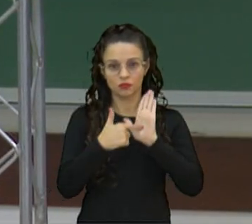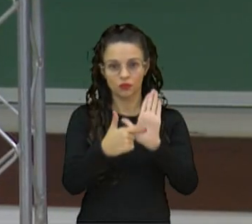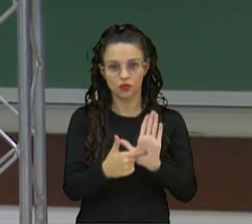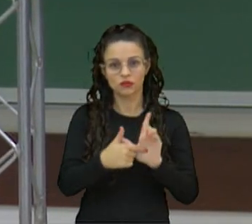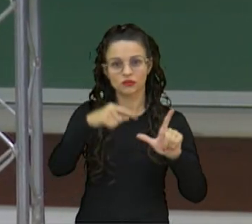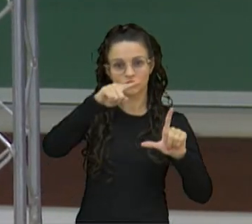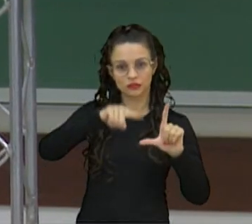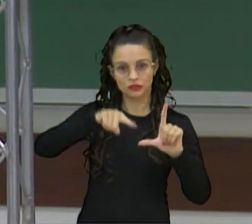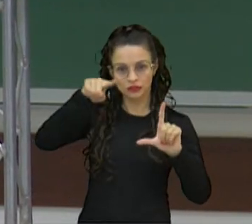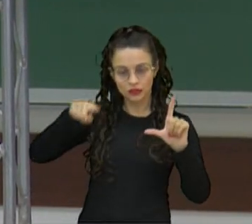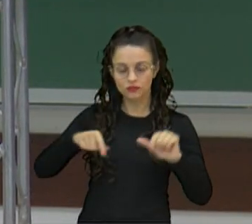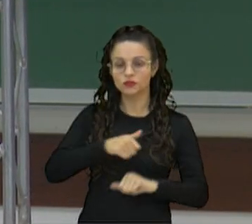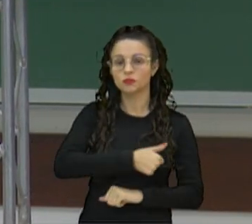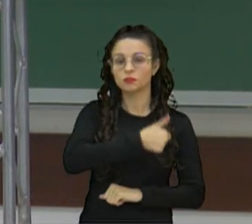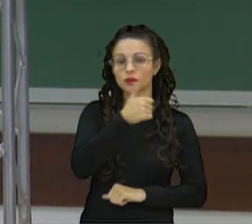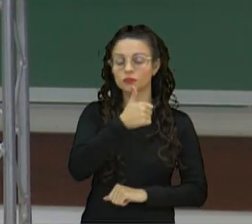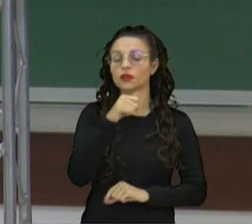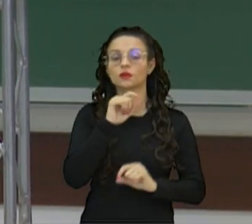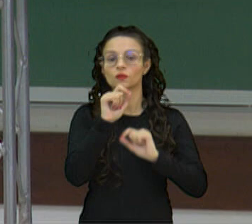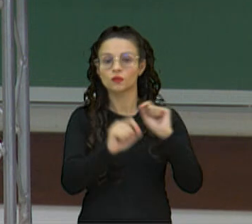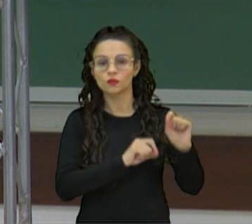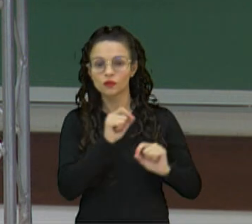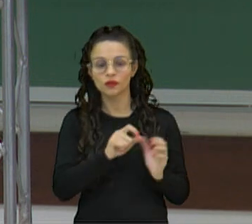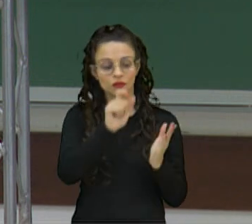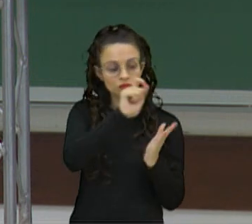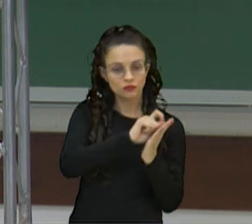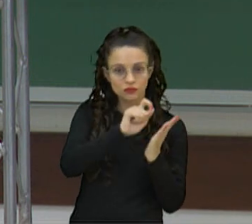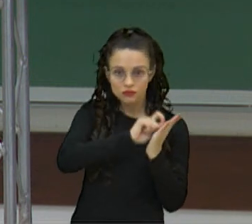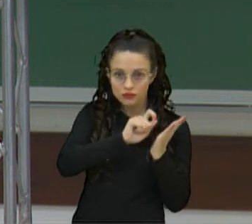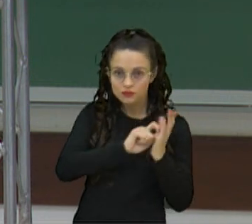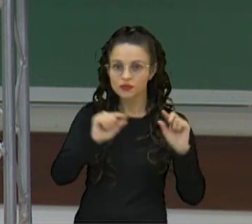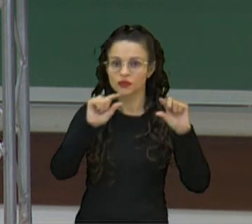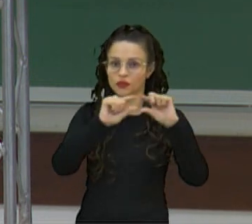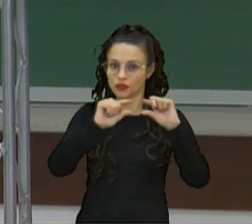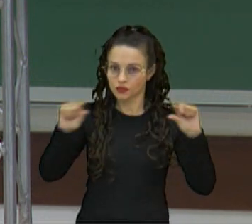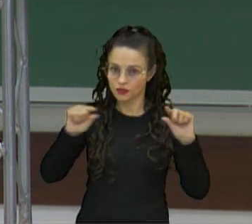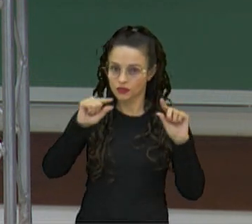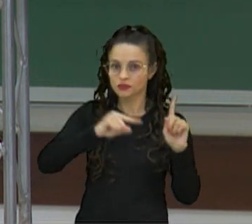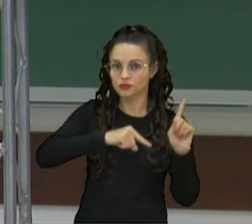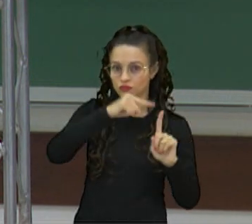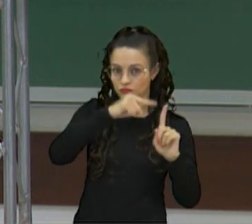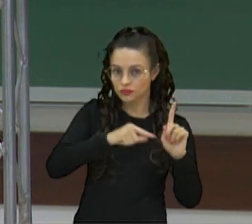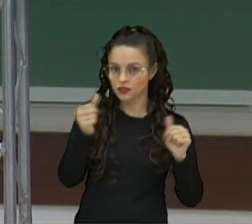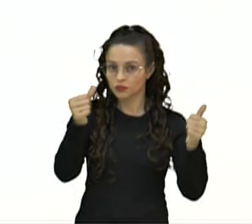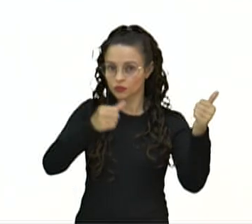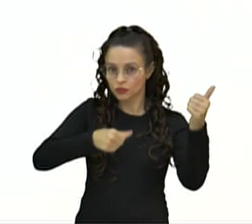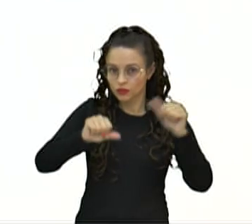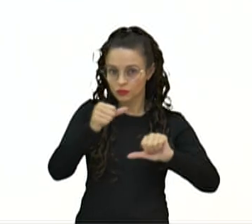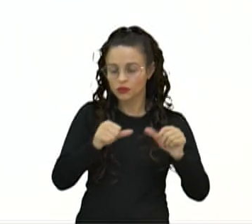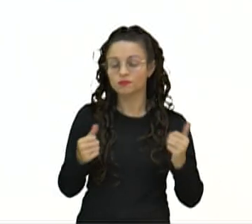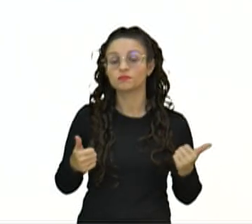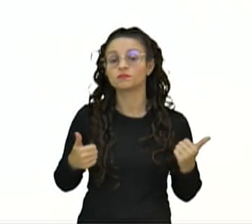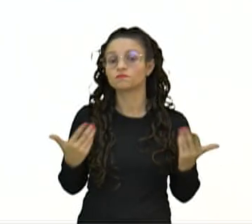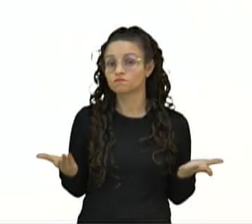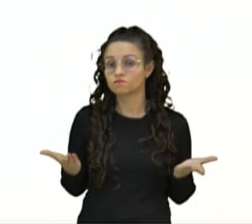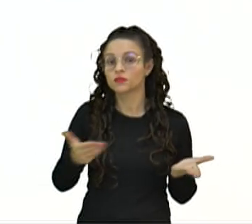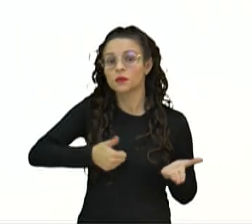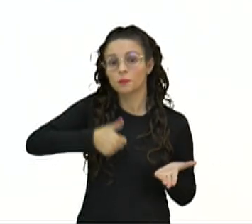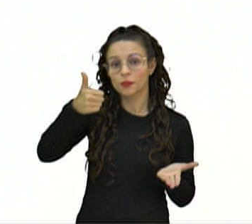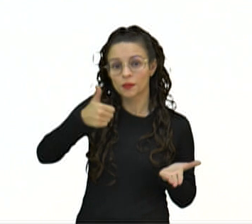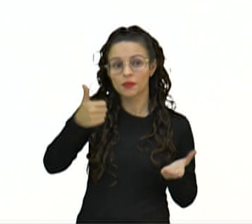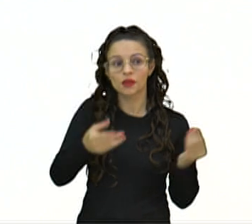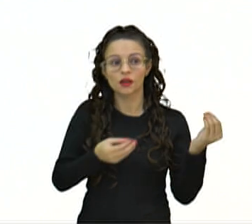gráfico. Então, a primeira coisa que vamos fazer é escrever as equações termoquímicas. Então, a primeira vai ficar assim, ó.